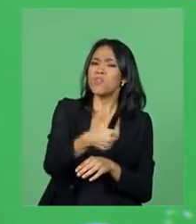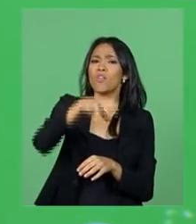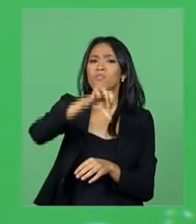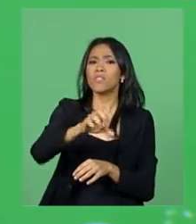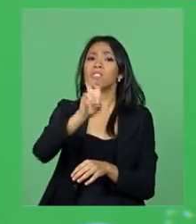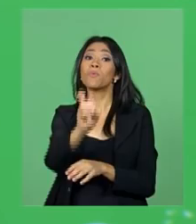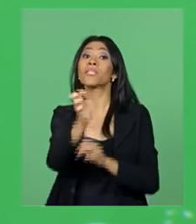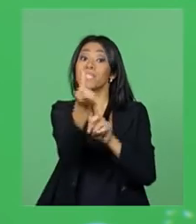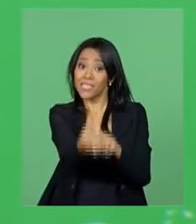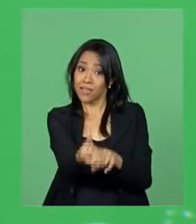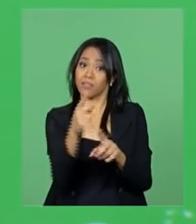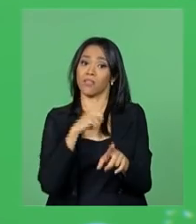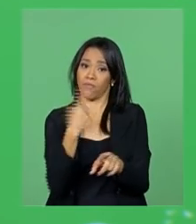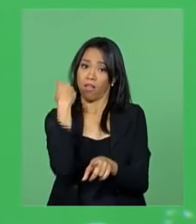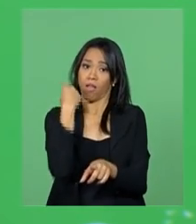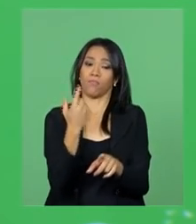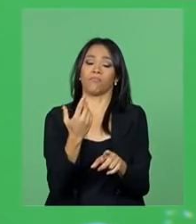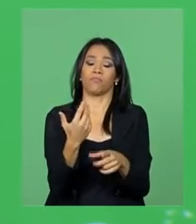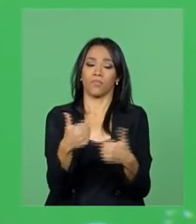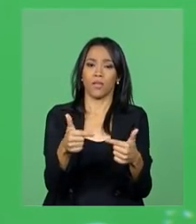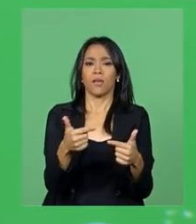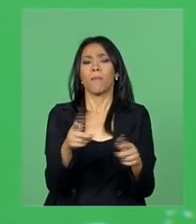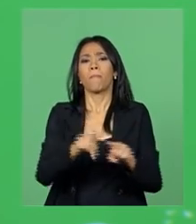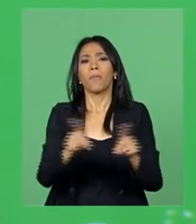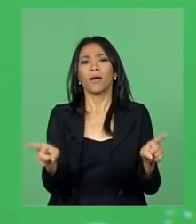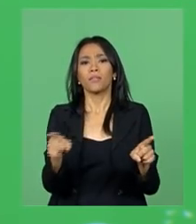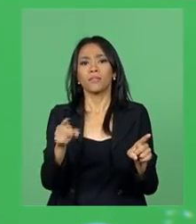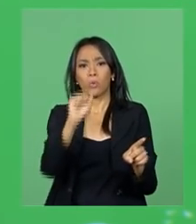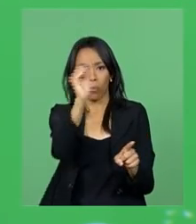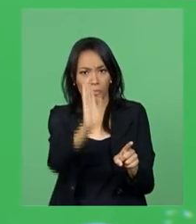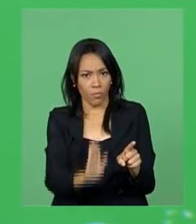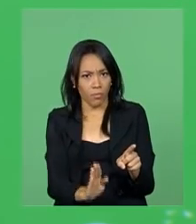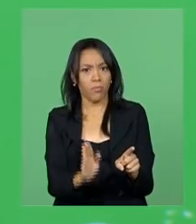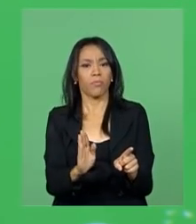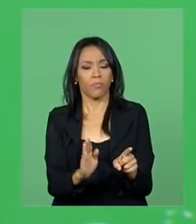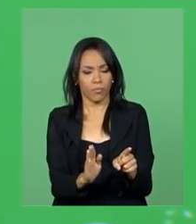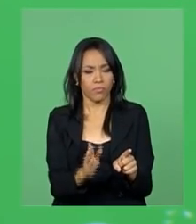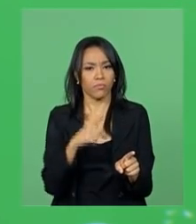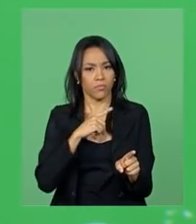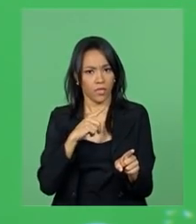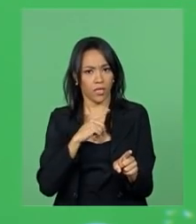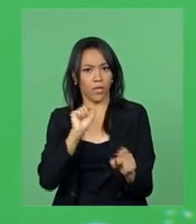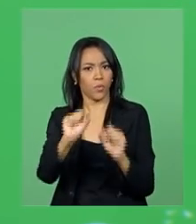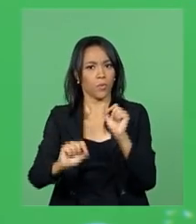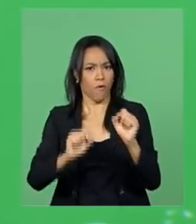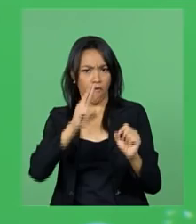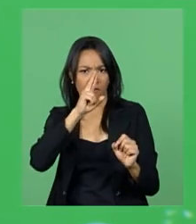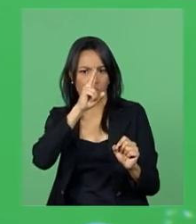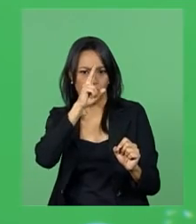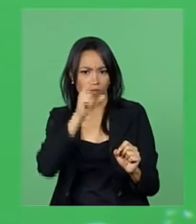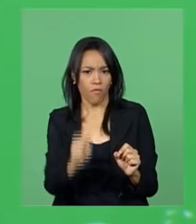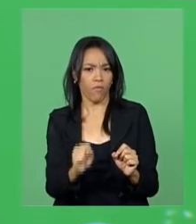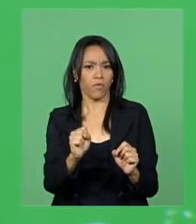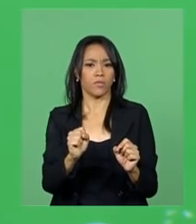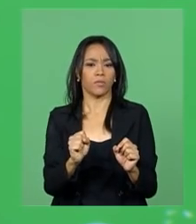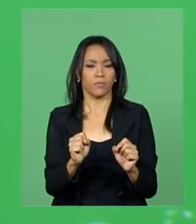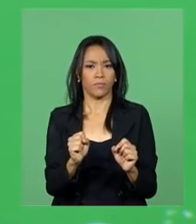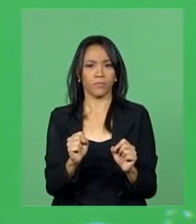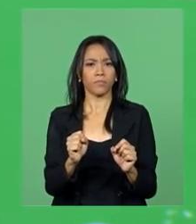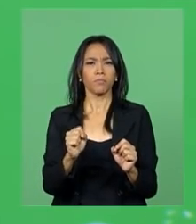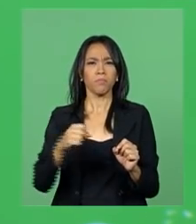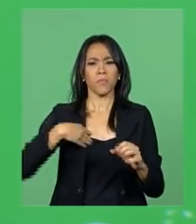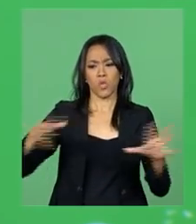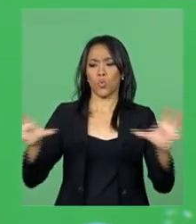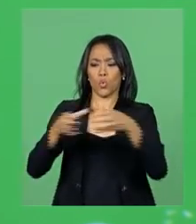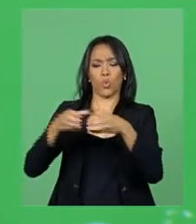Mas anterior a isso aí, antes até mesmo do Brasil ter como forças, nós já tínhamos